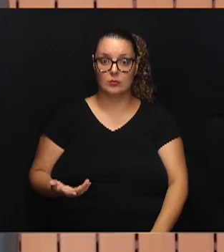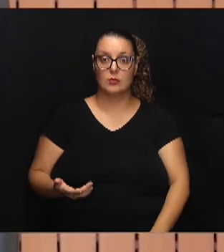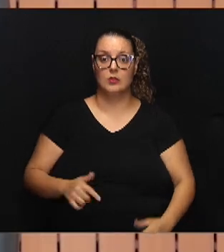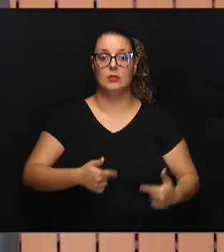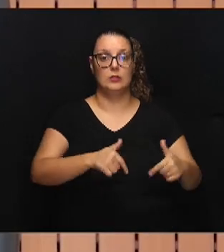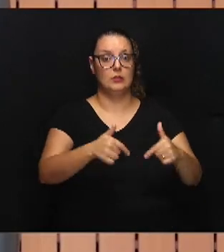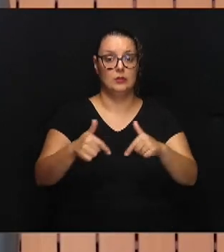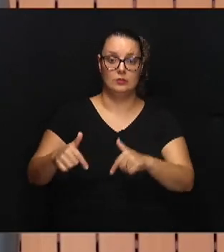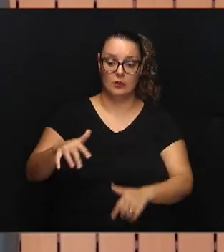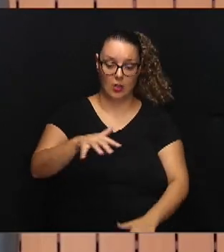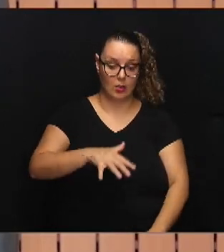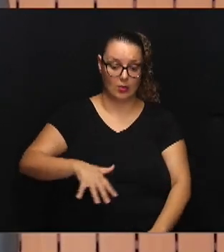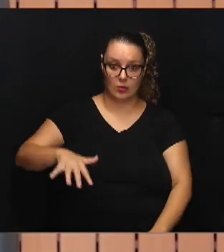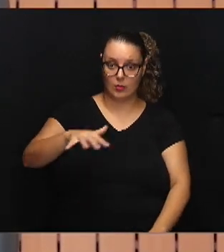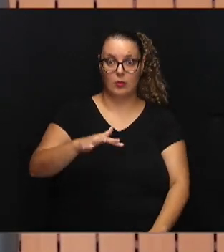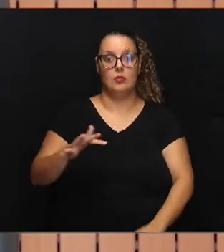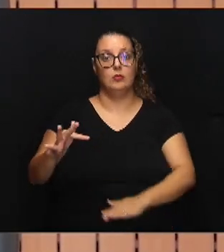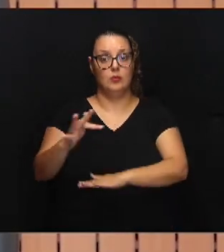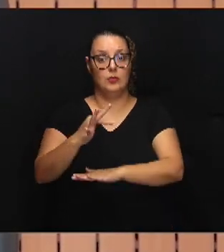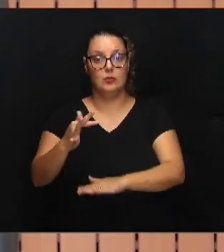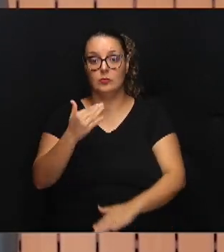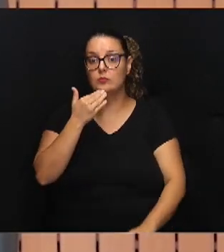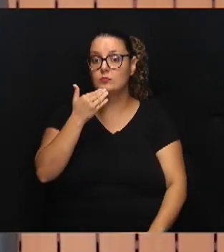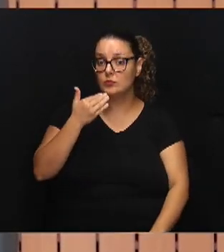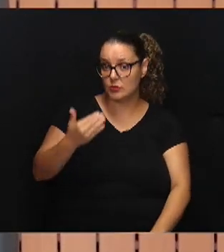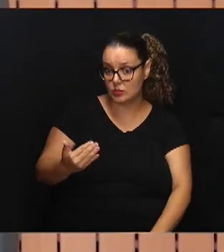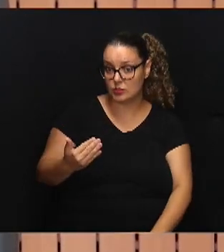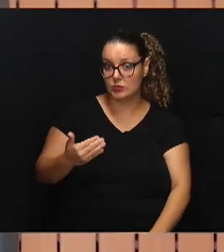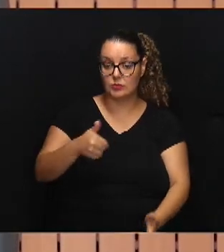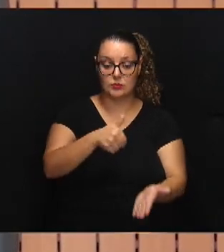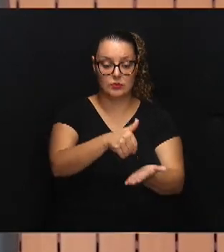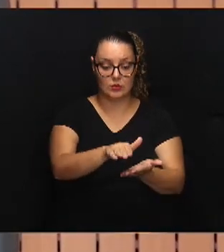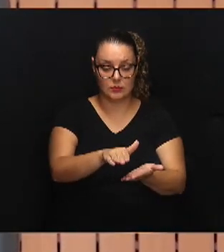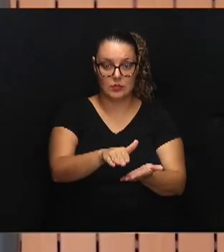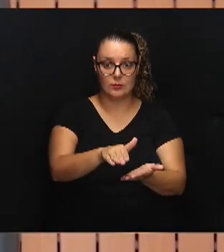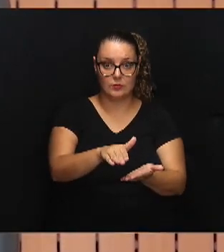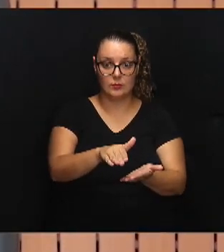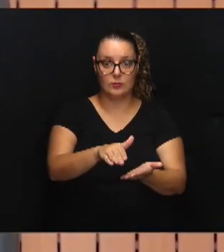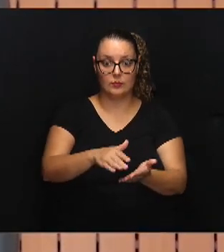empregadas no setor formal pediram demissão.